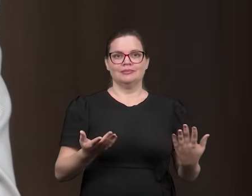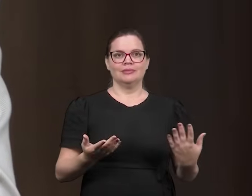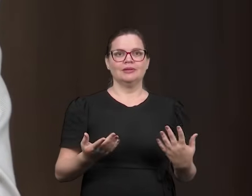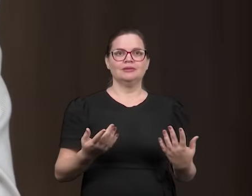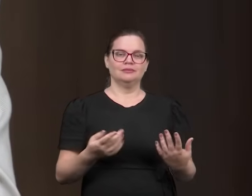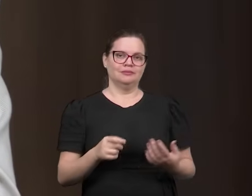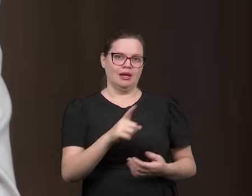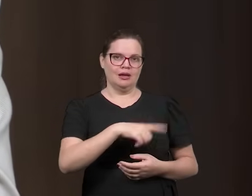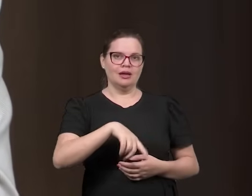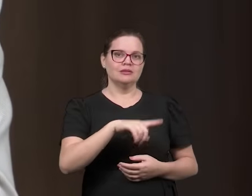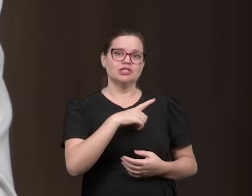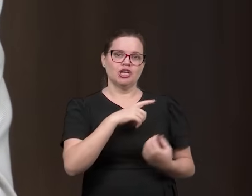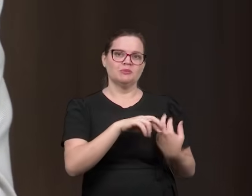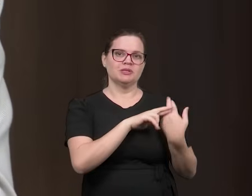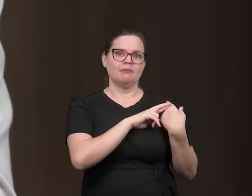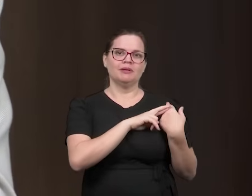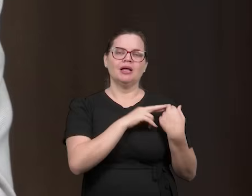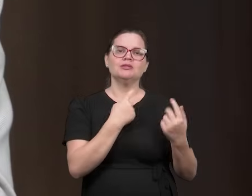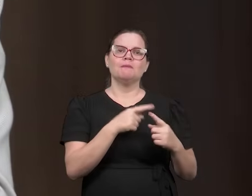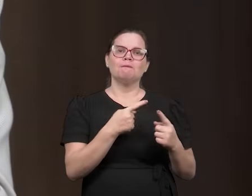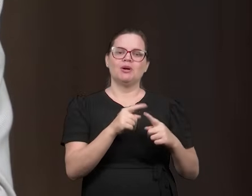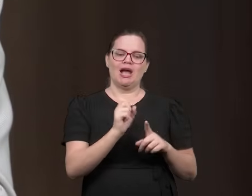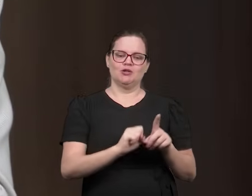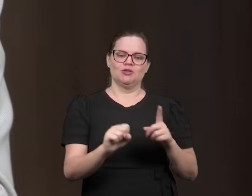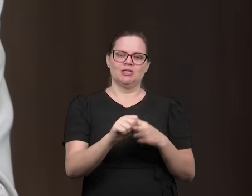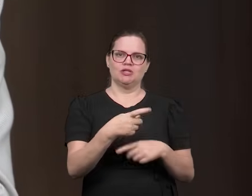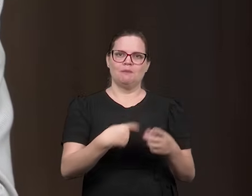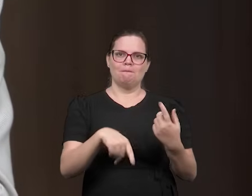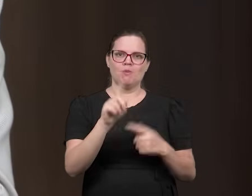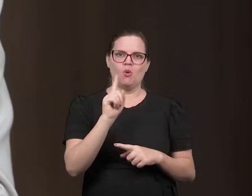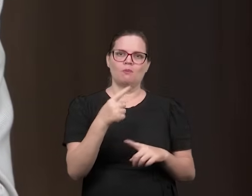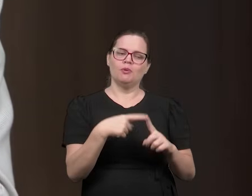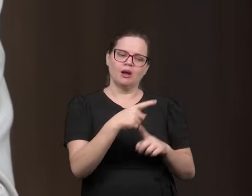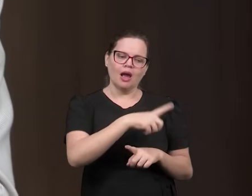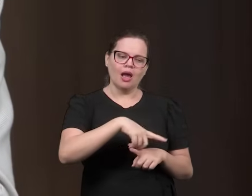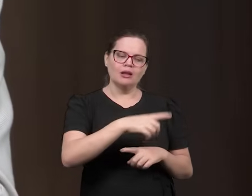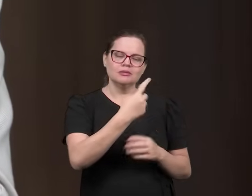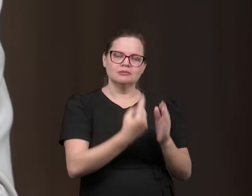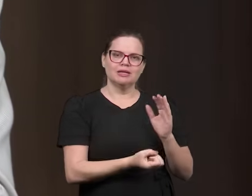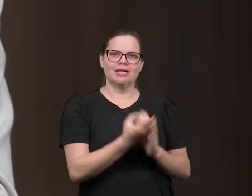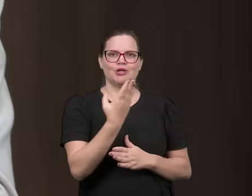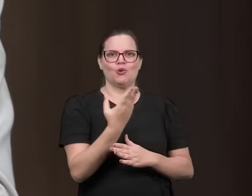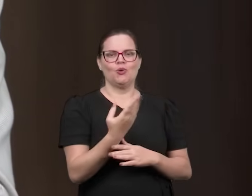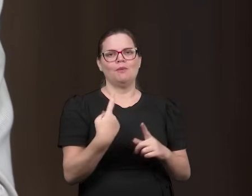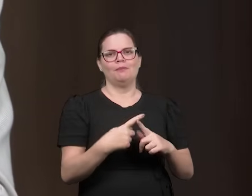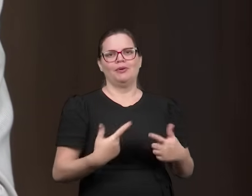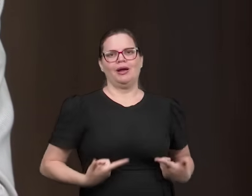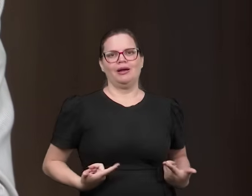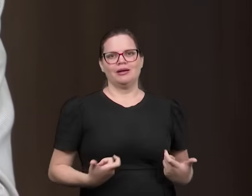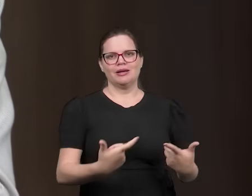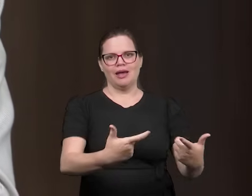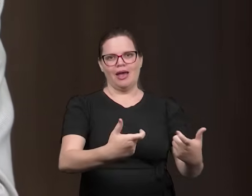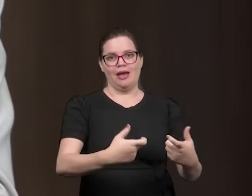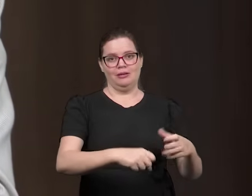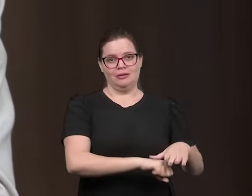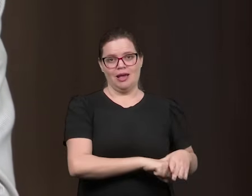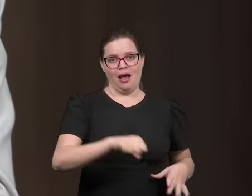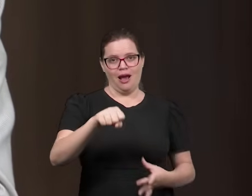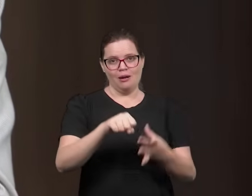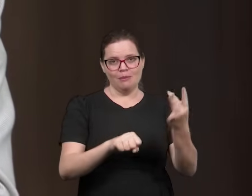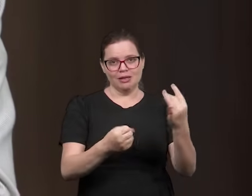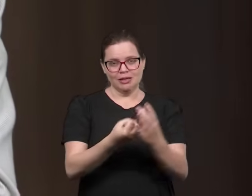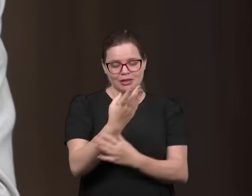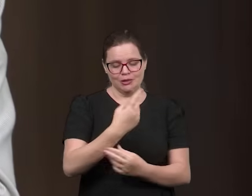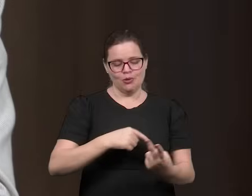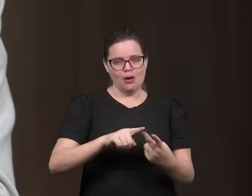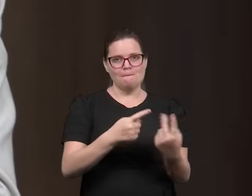o que aconteceu, porque as mudanças que eles geraram de guerras, por causa das armas, da música, tudo aquilo